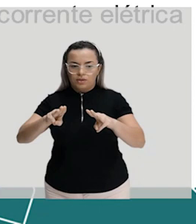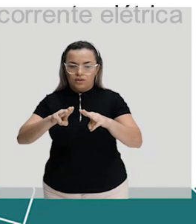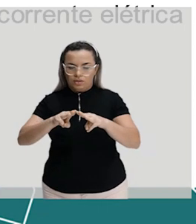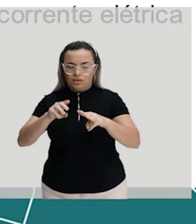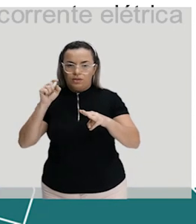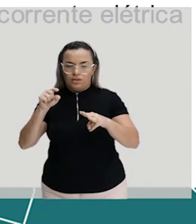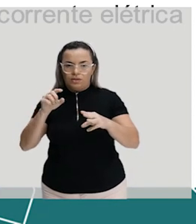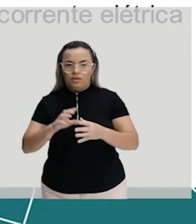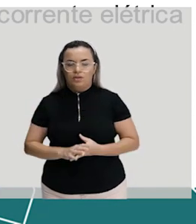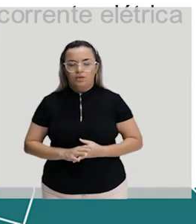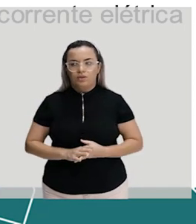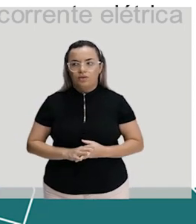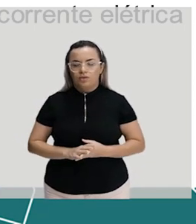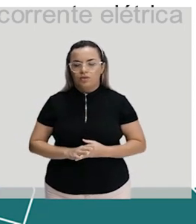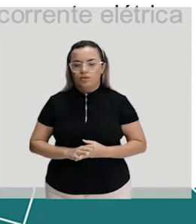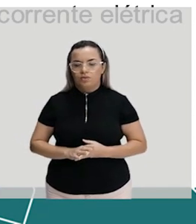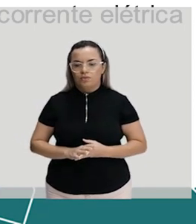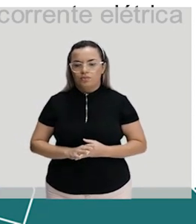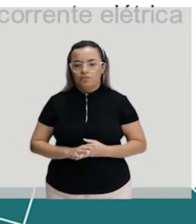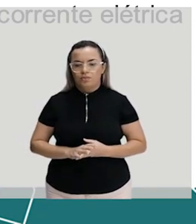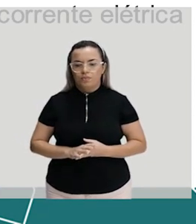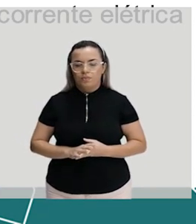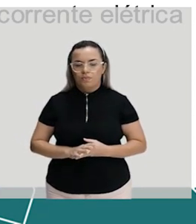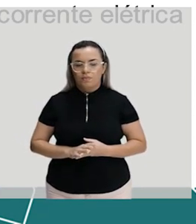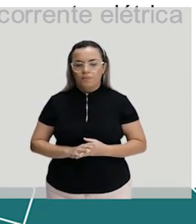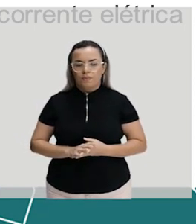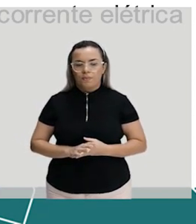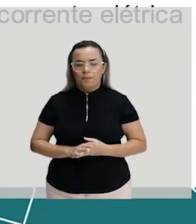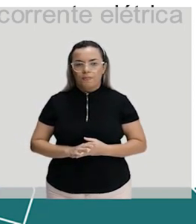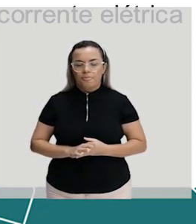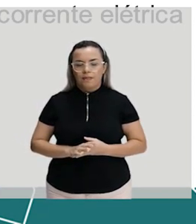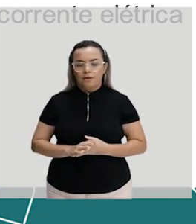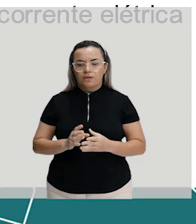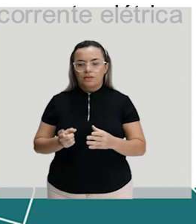Campo é proporcional ao número de